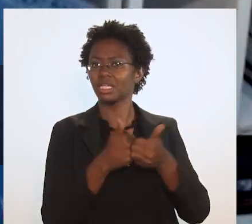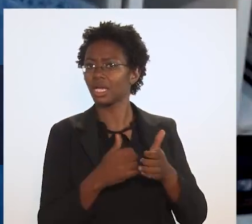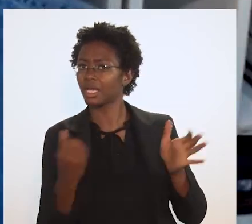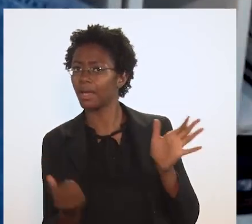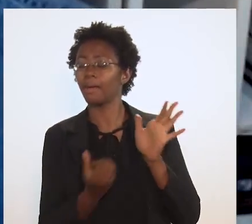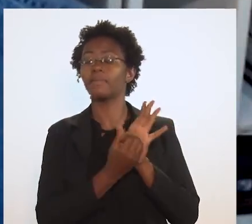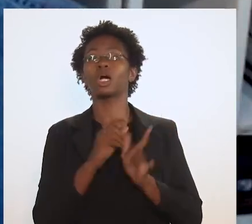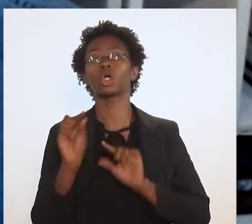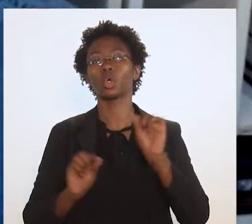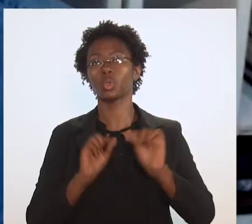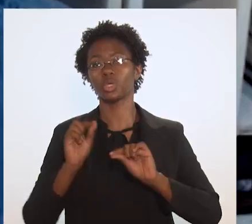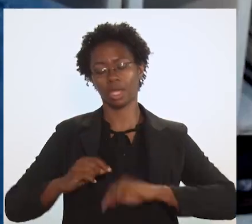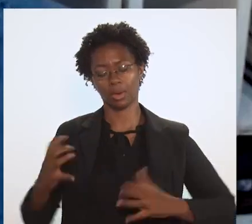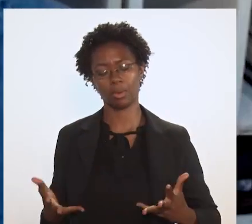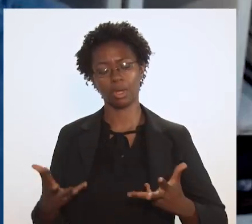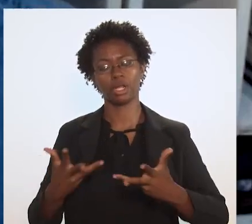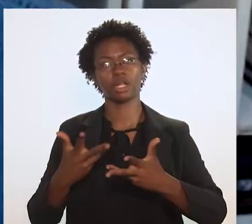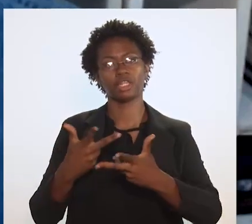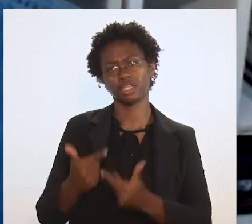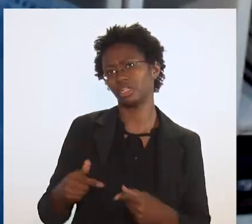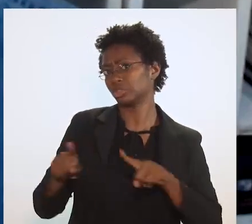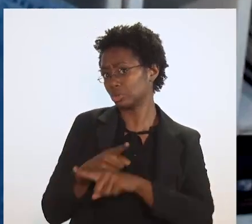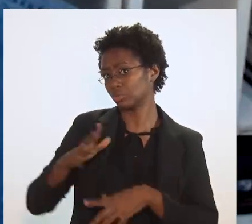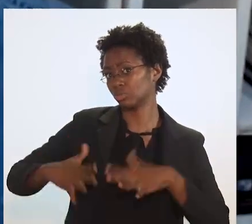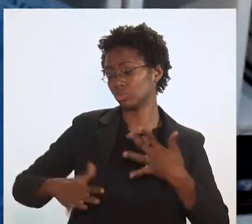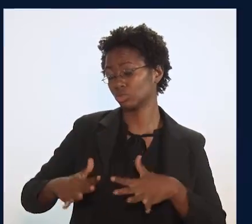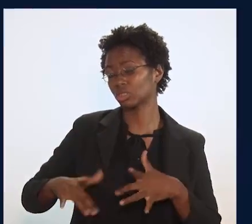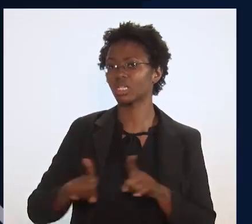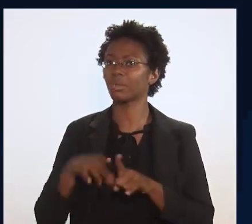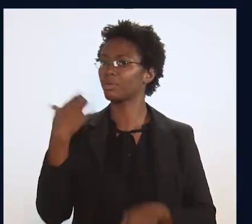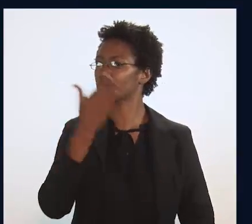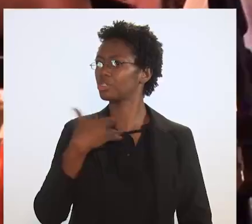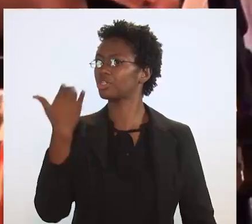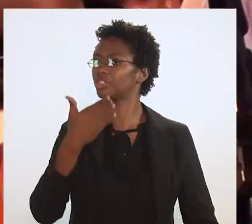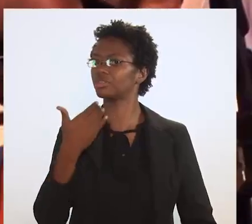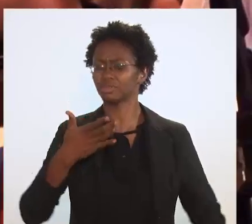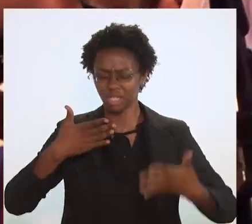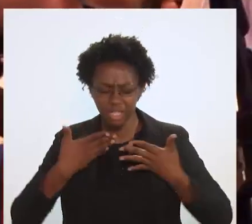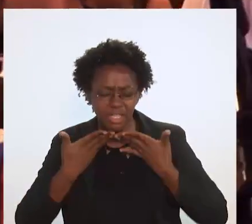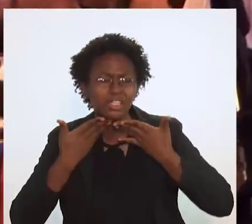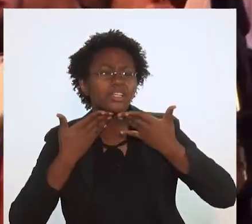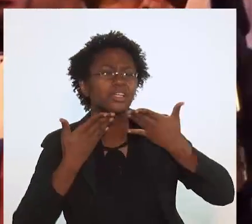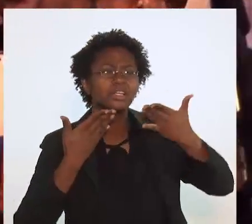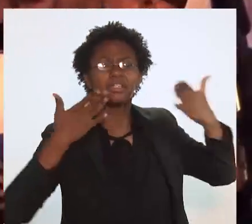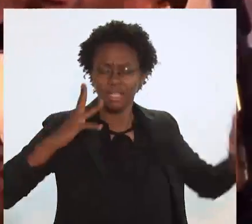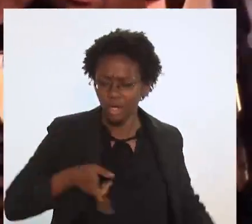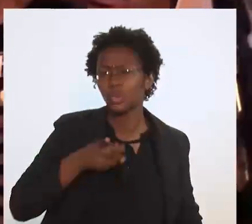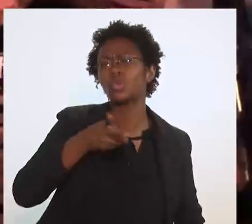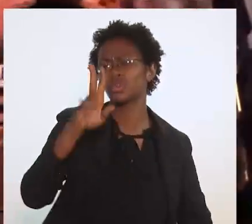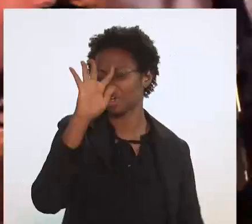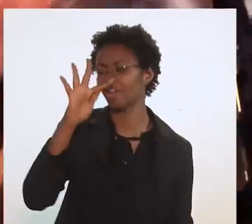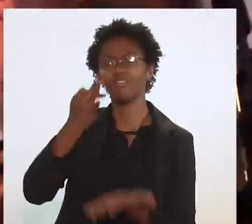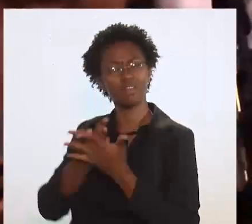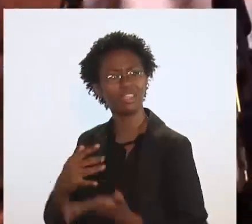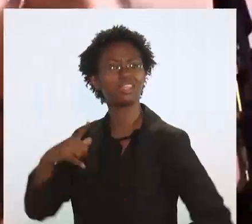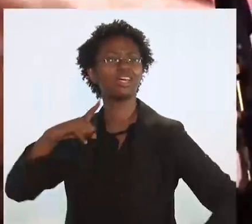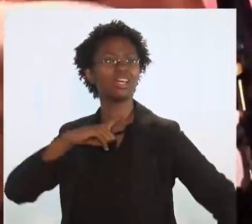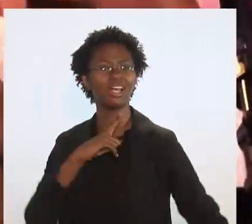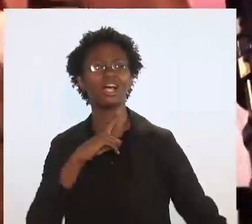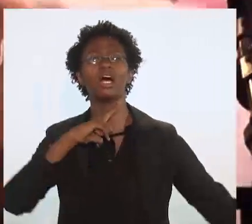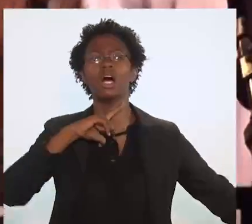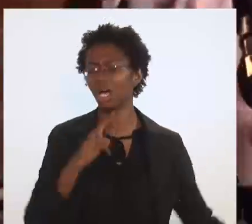parcerias que ficaram marcadas pela qualidade de músicos e intérpretes. Rega essa cabeça, mete o pé e vai na fé.